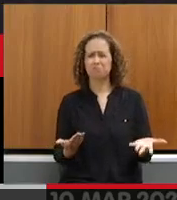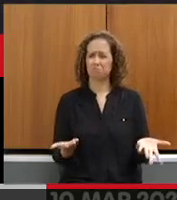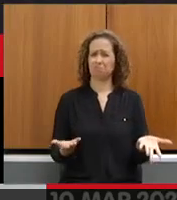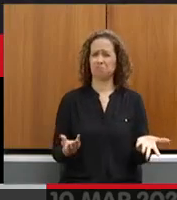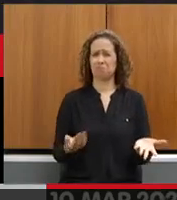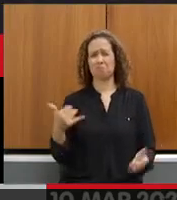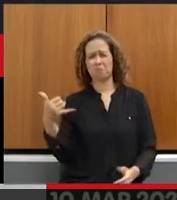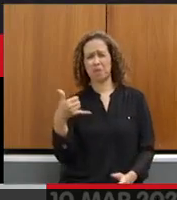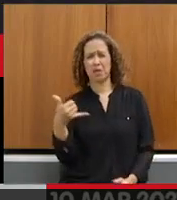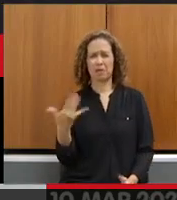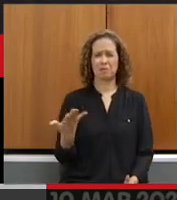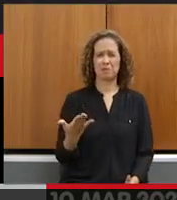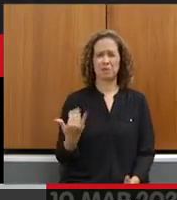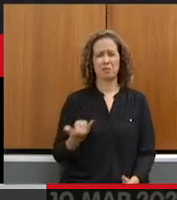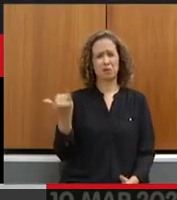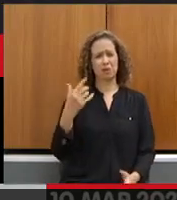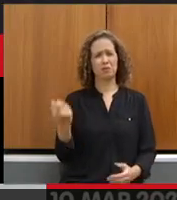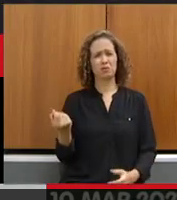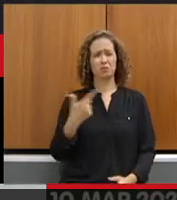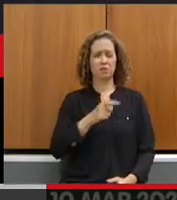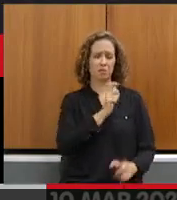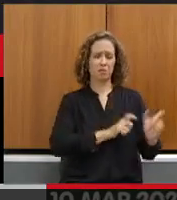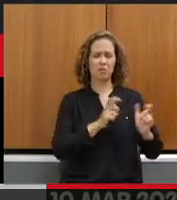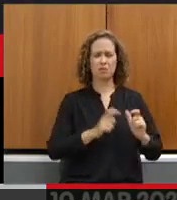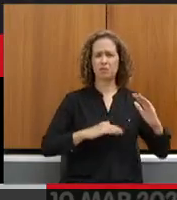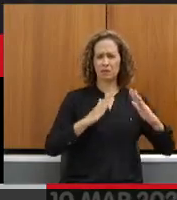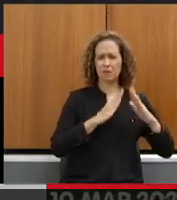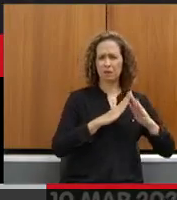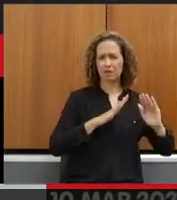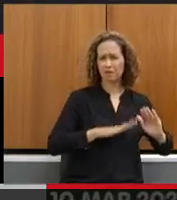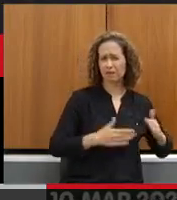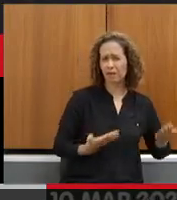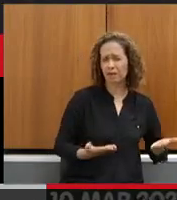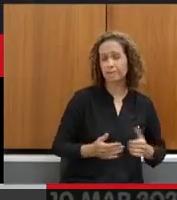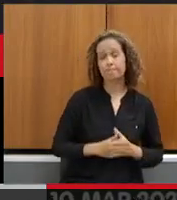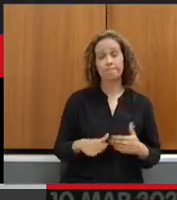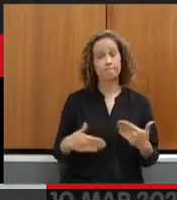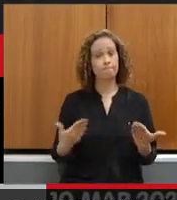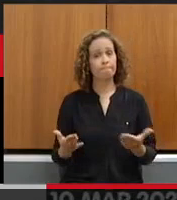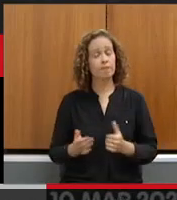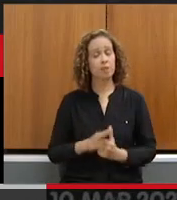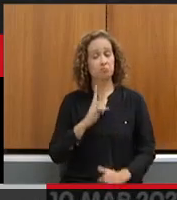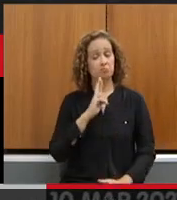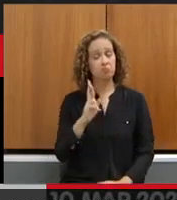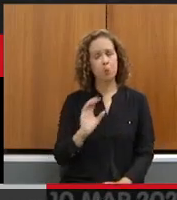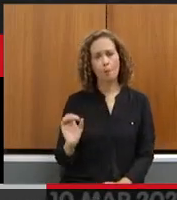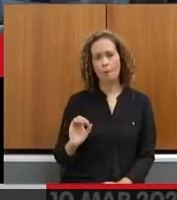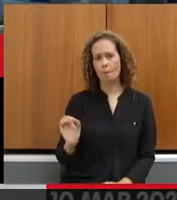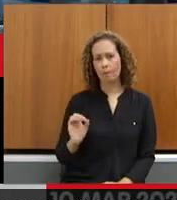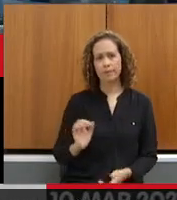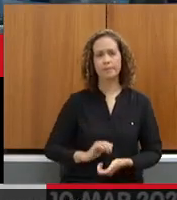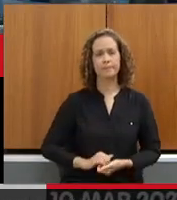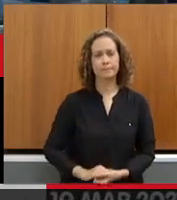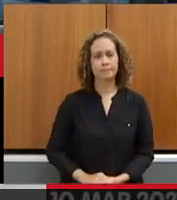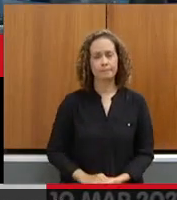então Servidor da Secretaria de Saúde está em Home Office estão de fato não sentir respondido